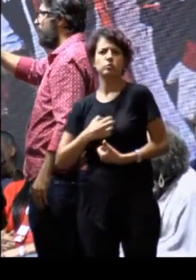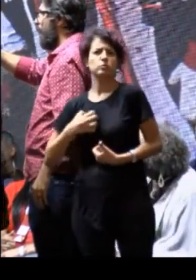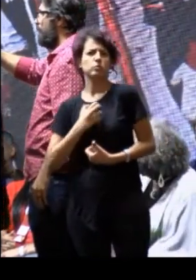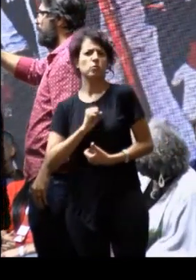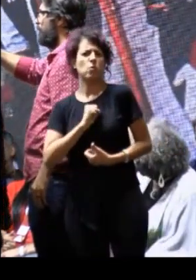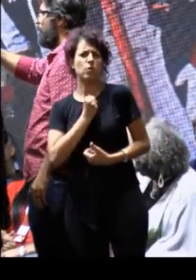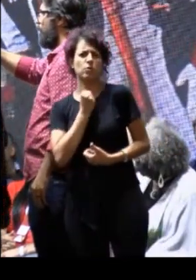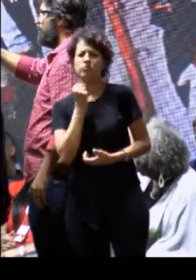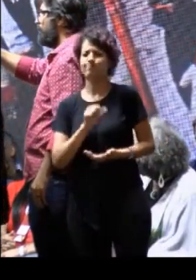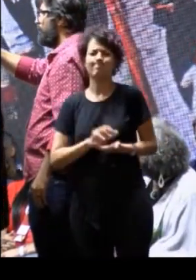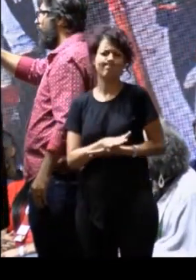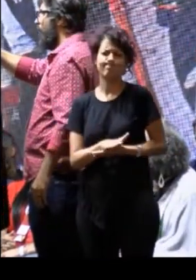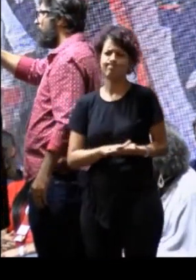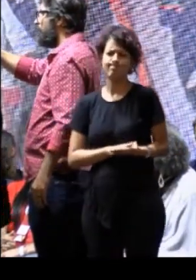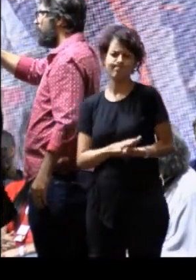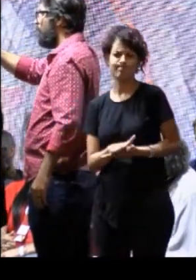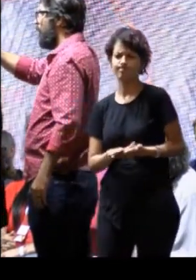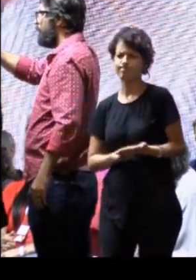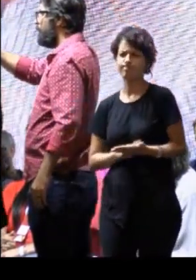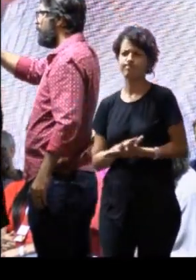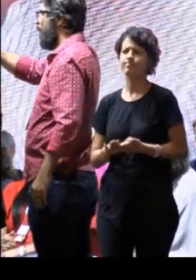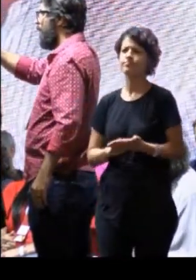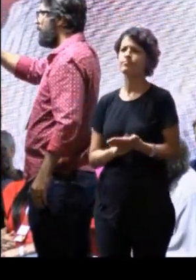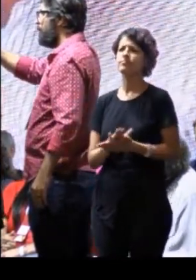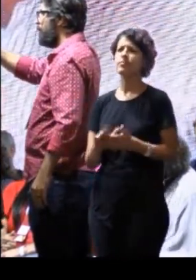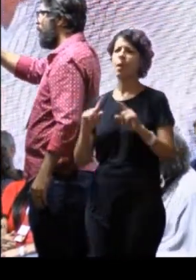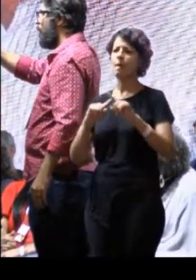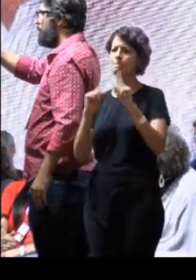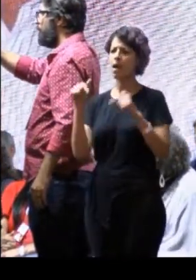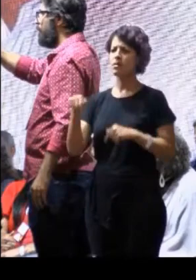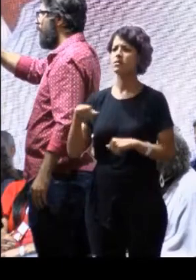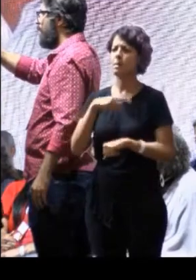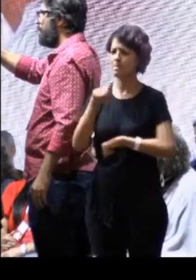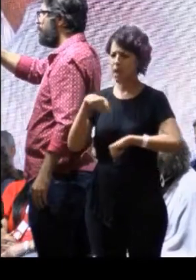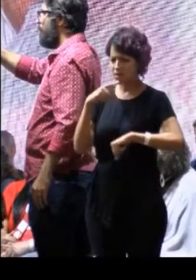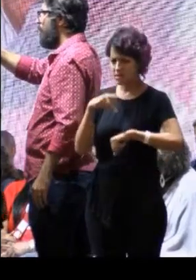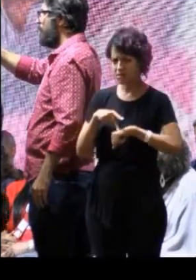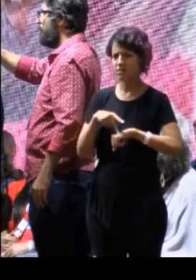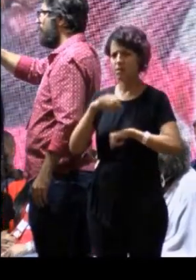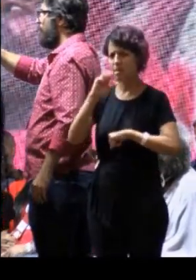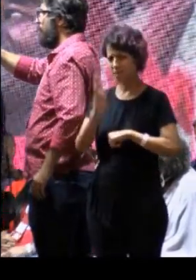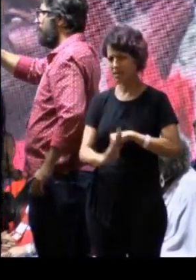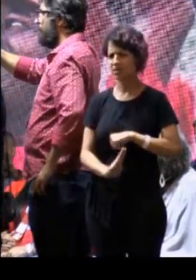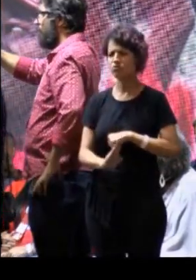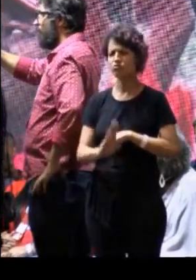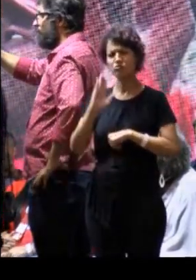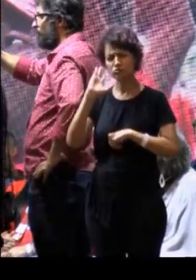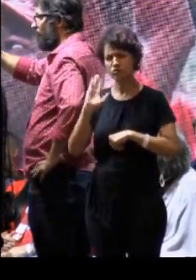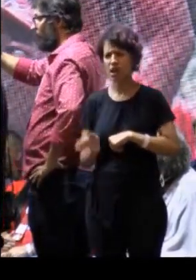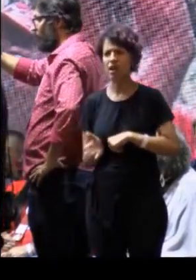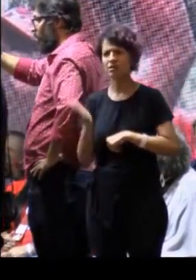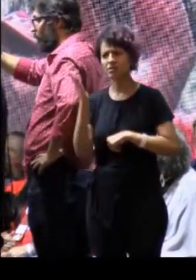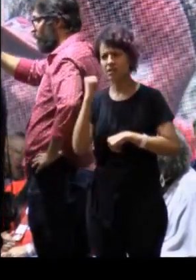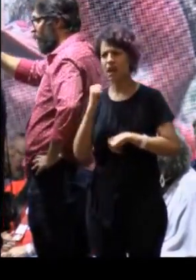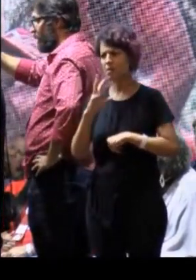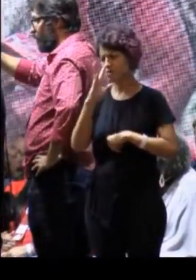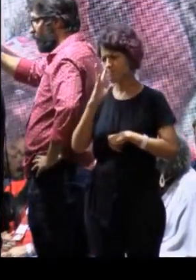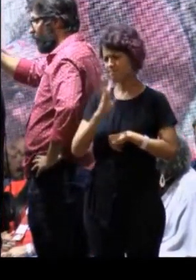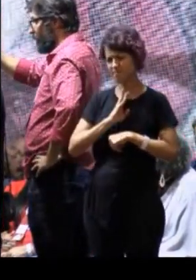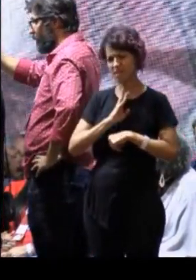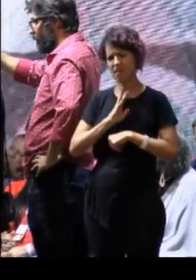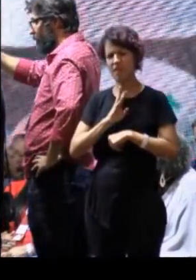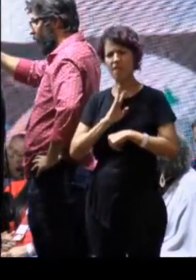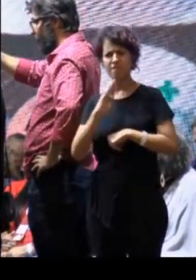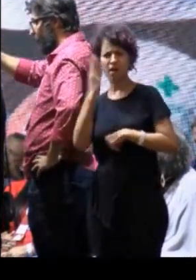rancor. Mas quem nesse país já sofreu a humilhação de uma acusação falsa, por causa de sua